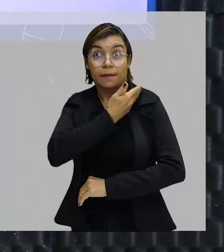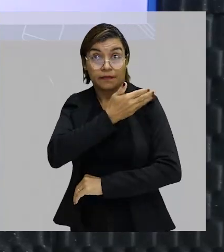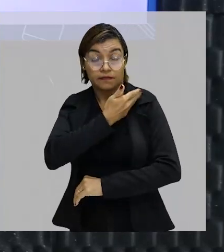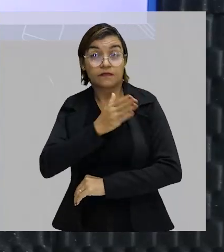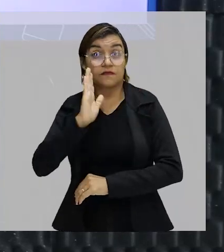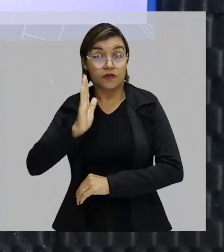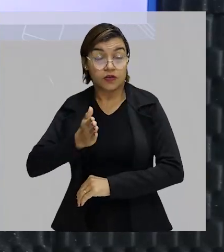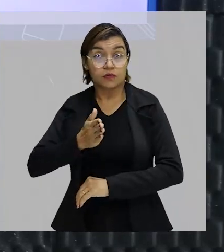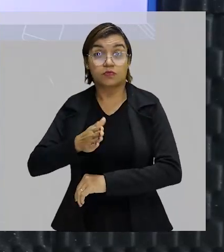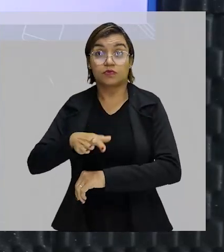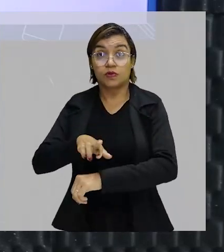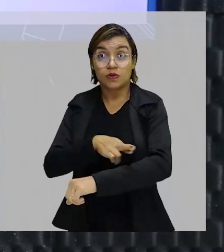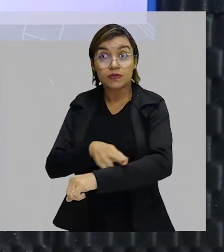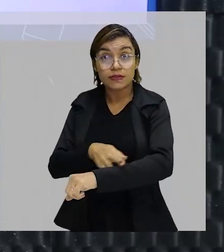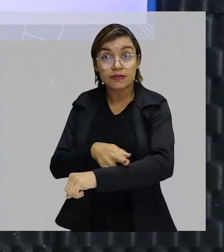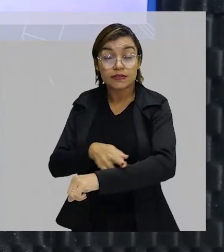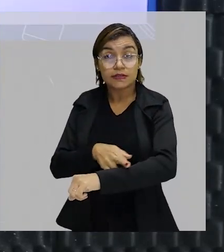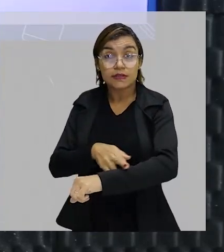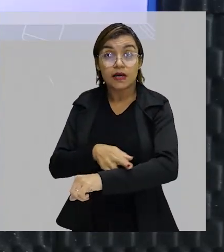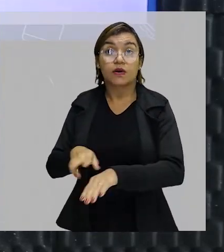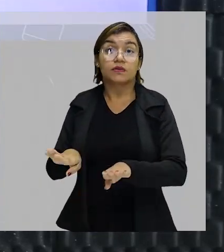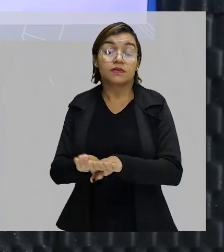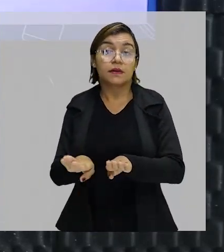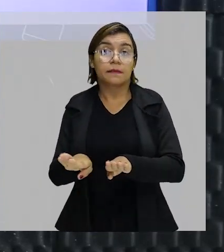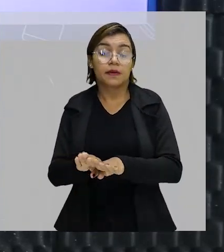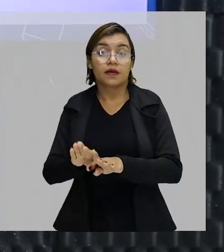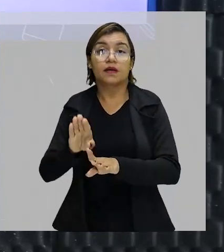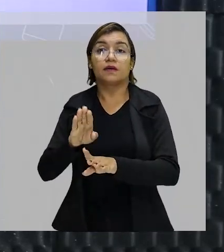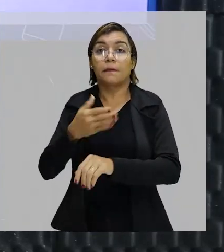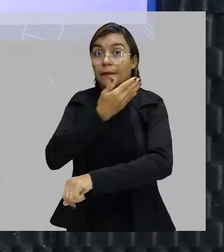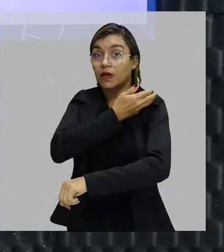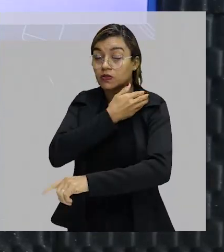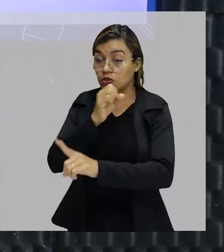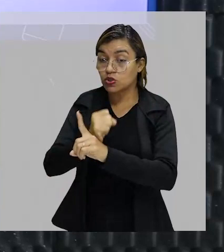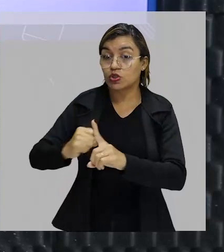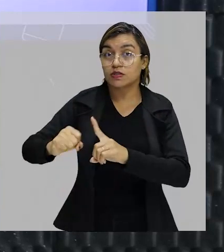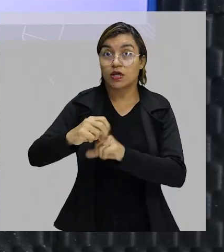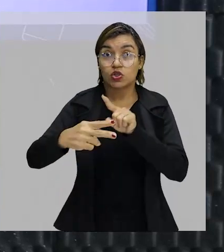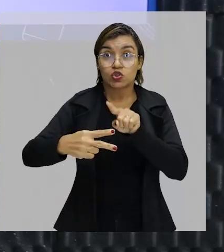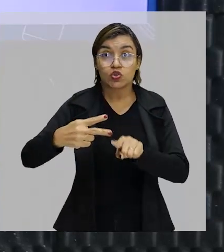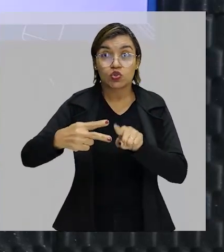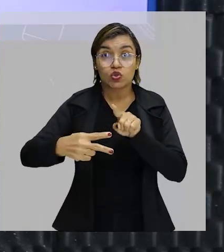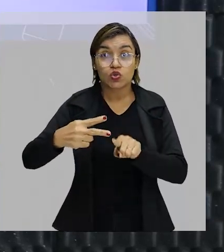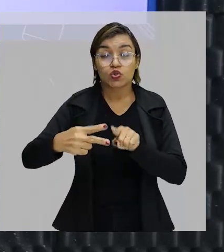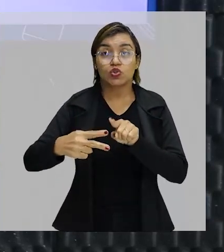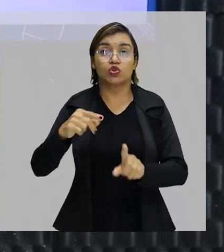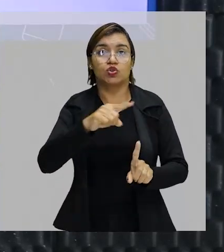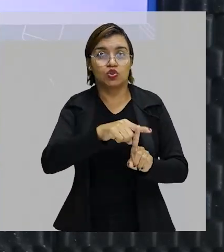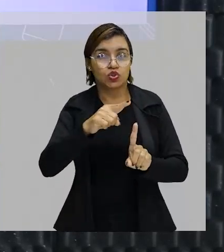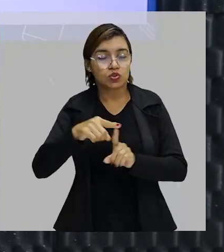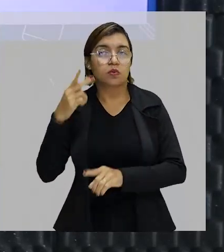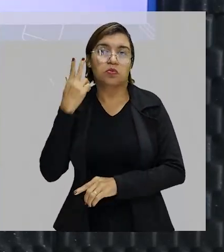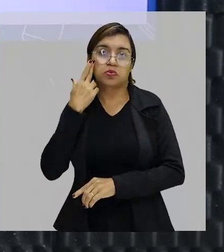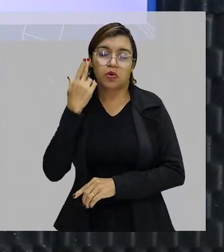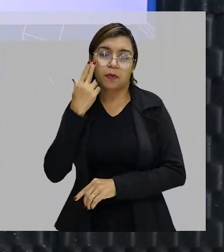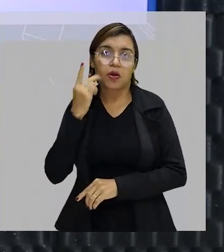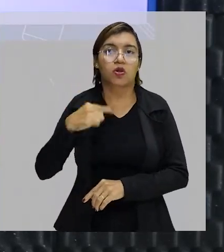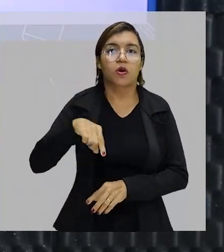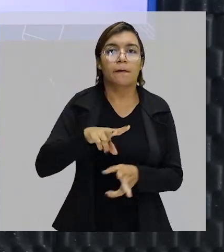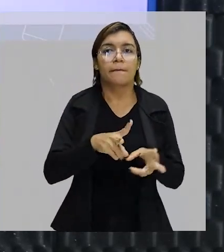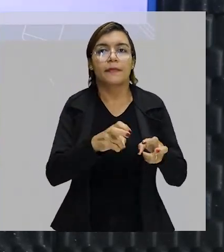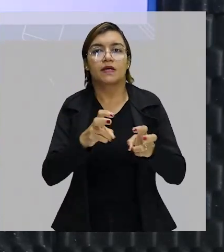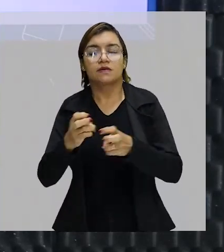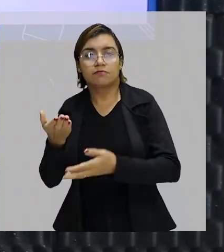racial, vimos já o preconceito social. Dois tipos muito comuns de preconceito que a gente percebe